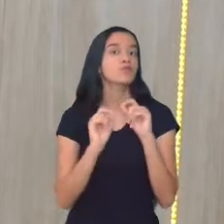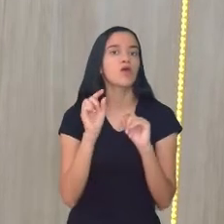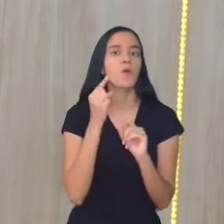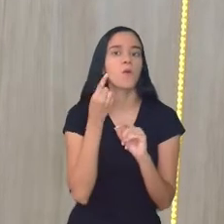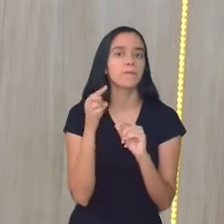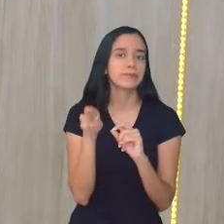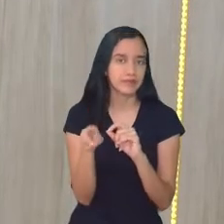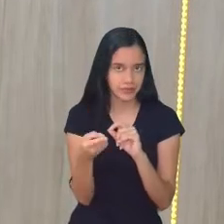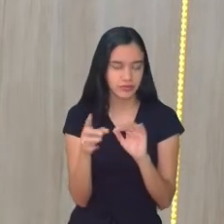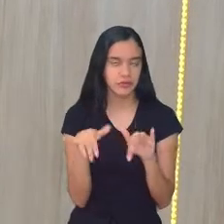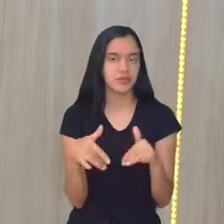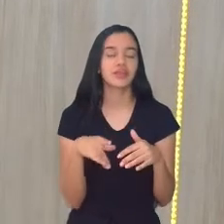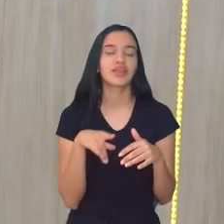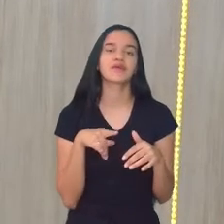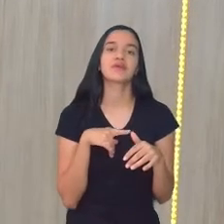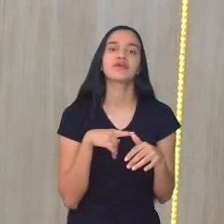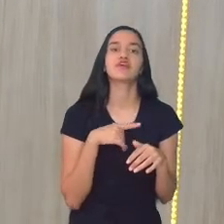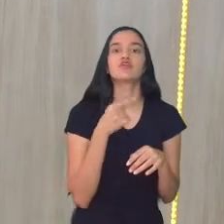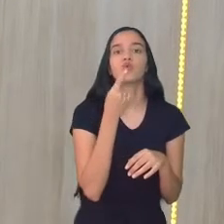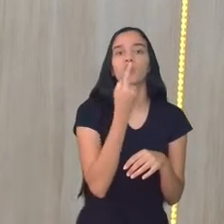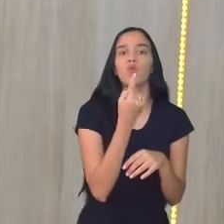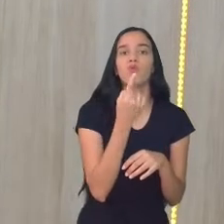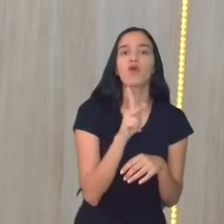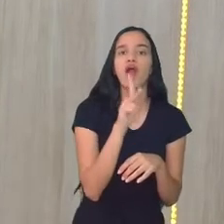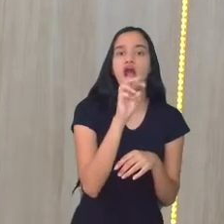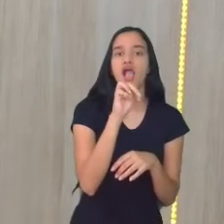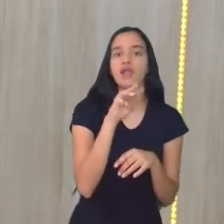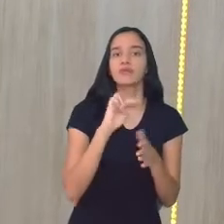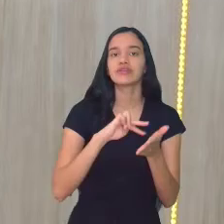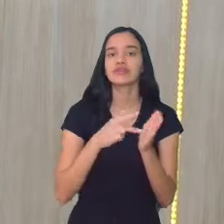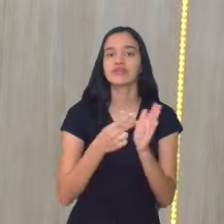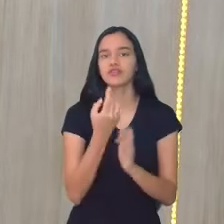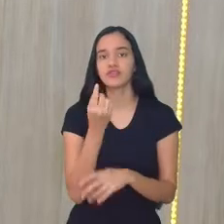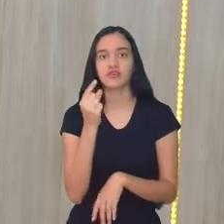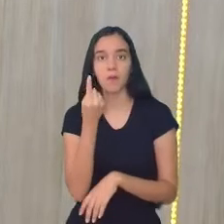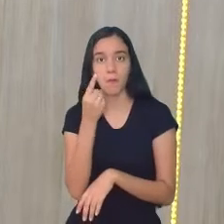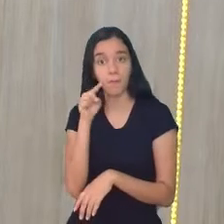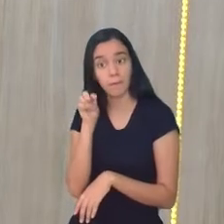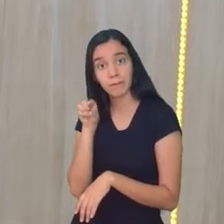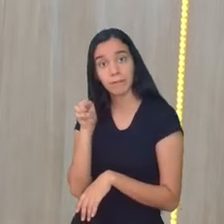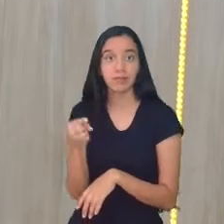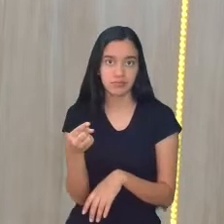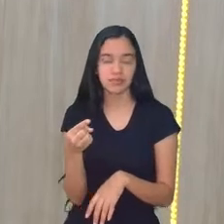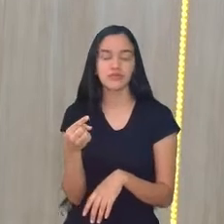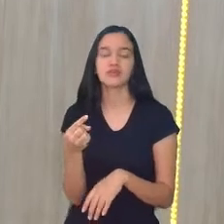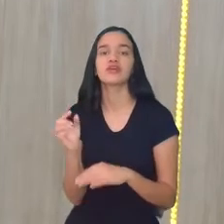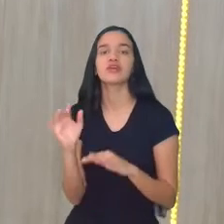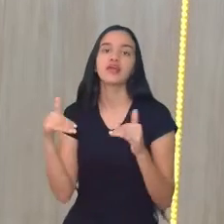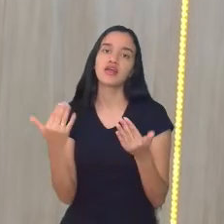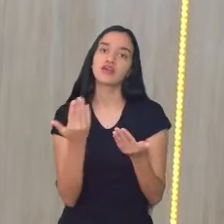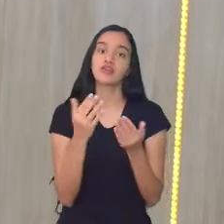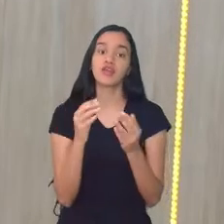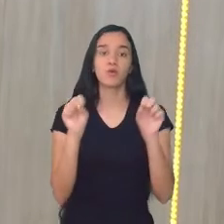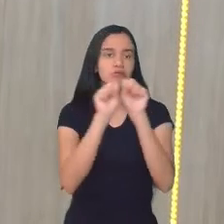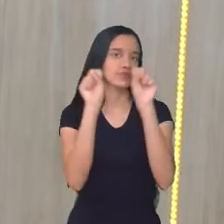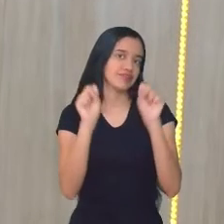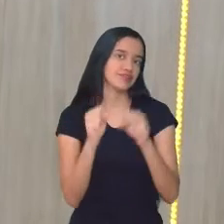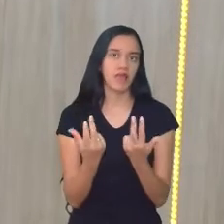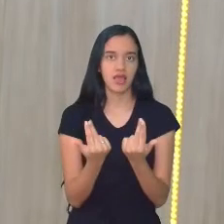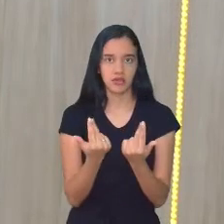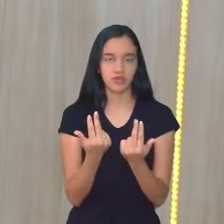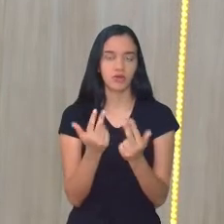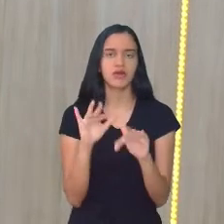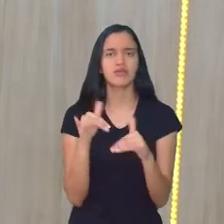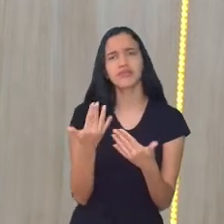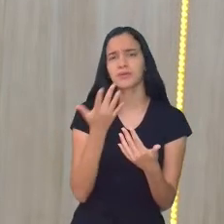1 quilômetro tem 1000 metros. Tá bem? E todos eles é o mesmo sistema. Ah,